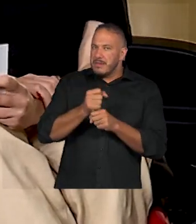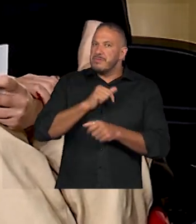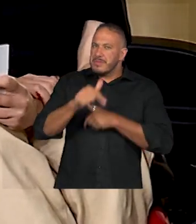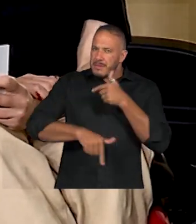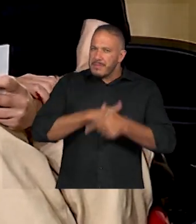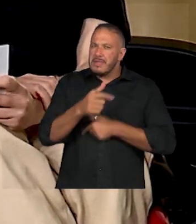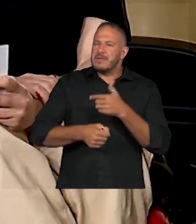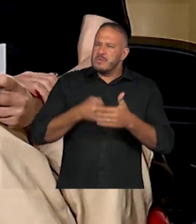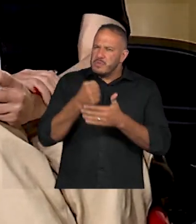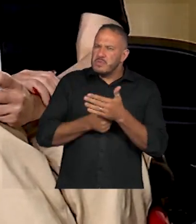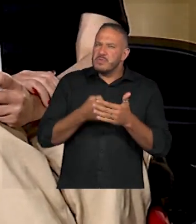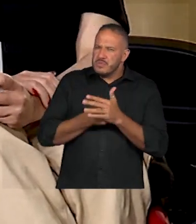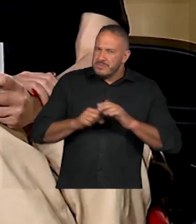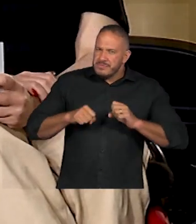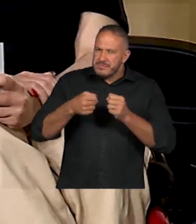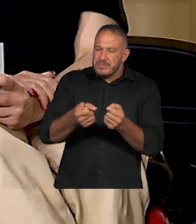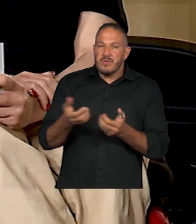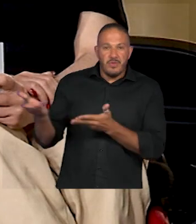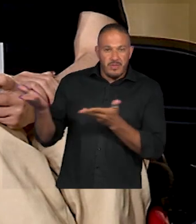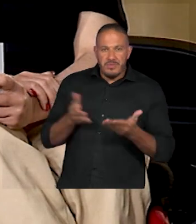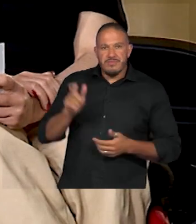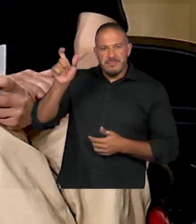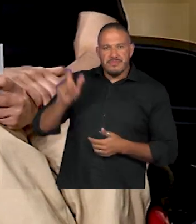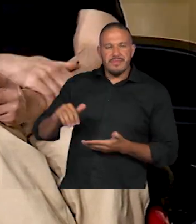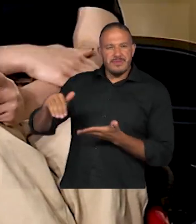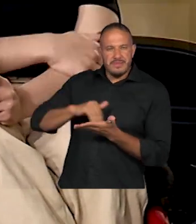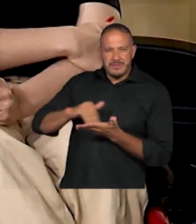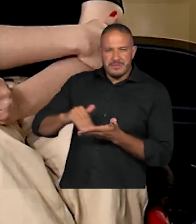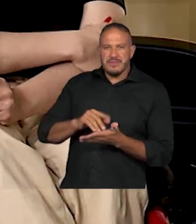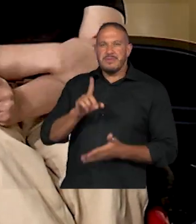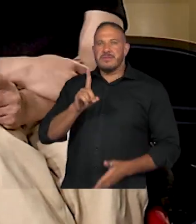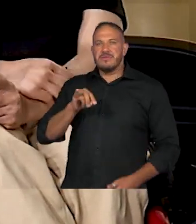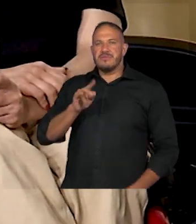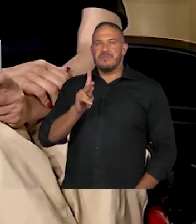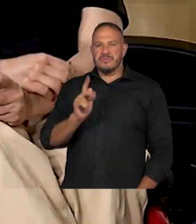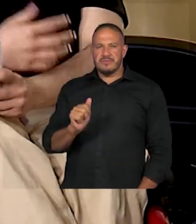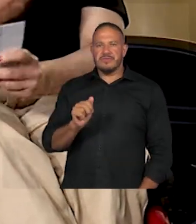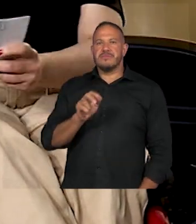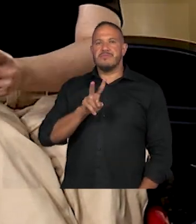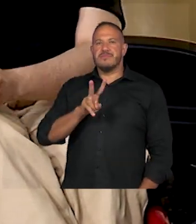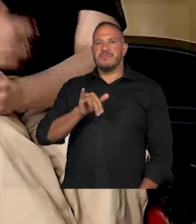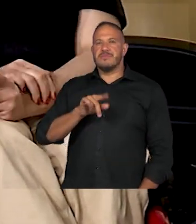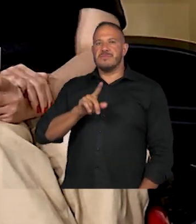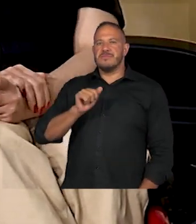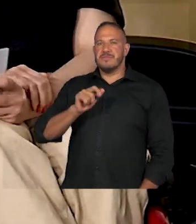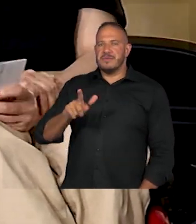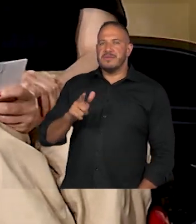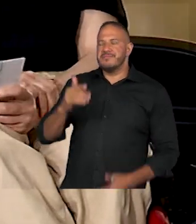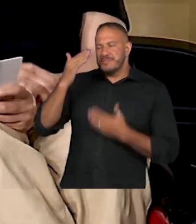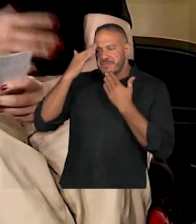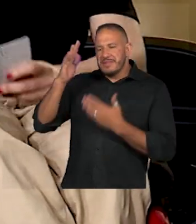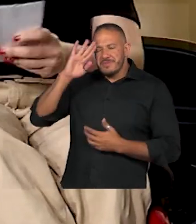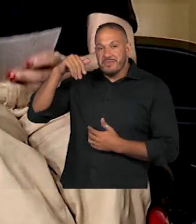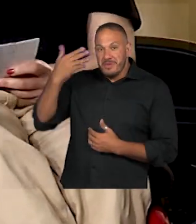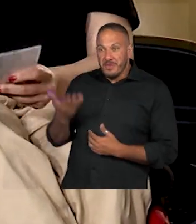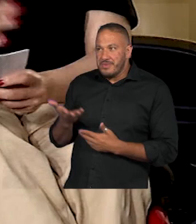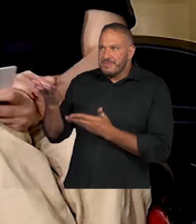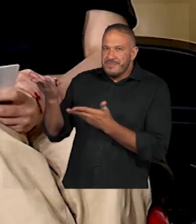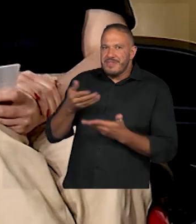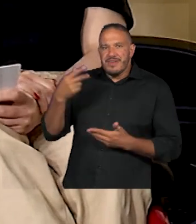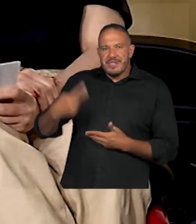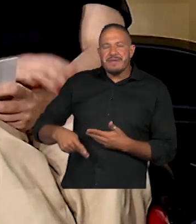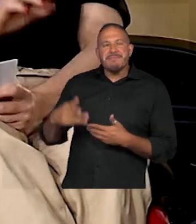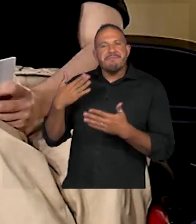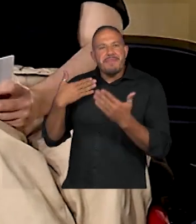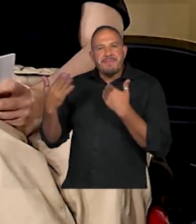gente traz hoje a secretária adjunta Dica Vidal. Dica, que honra você nos privilegiar hoje para a gente bater